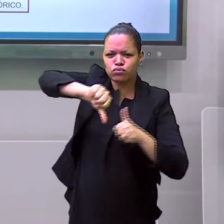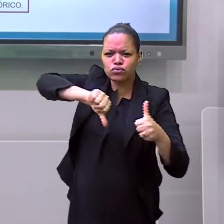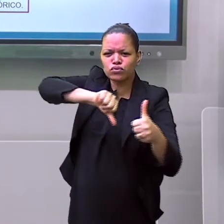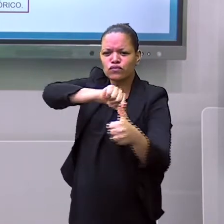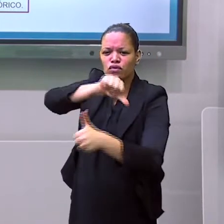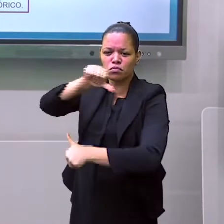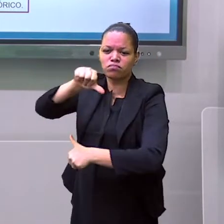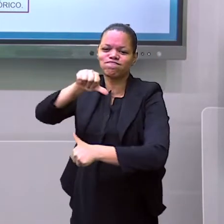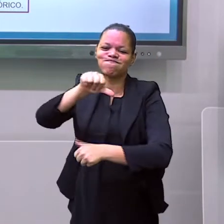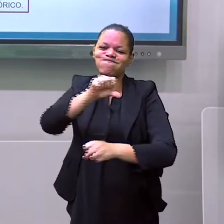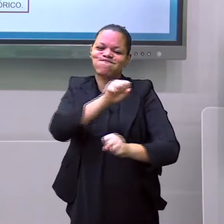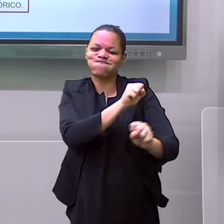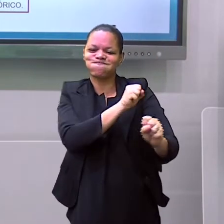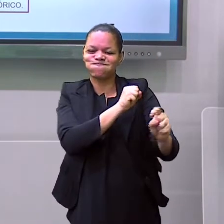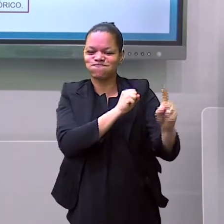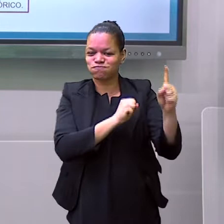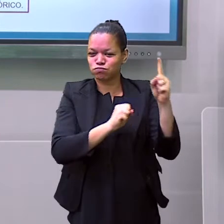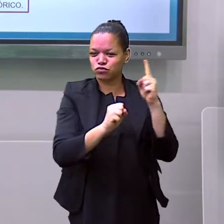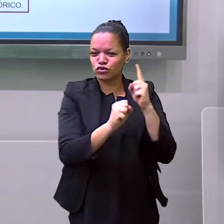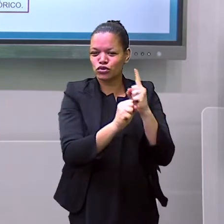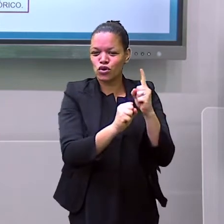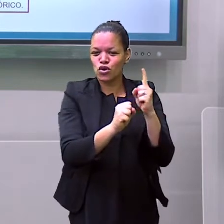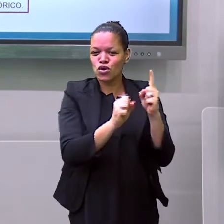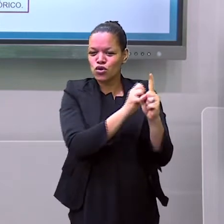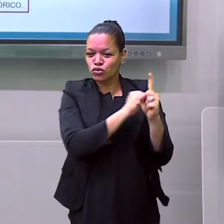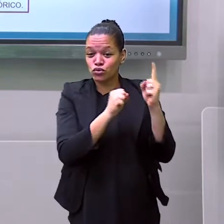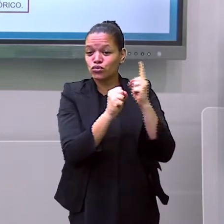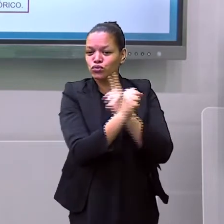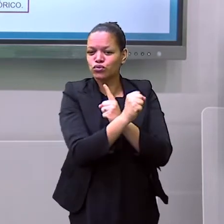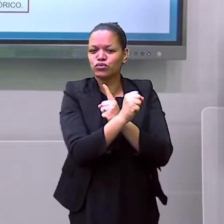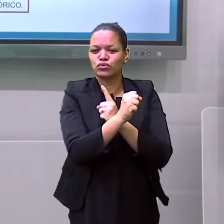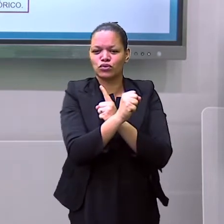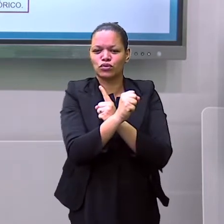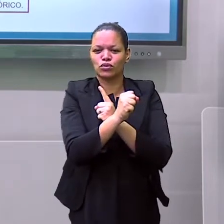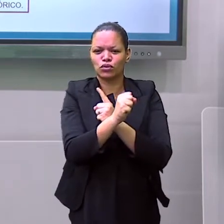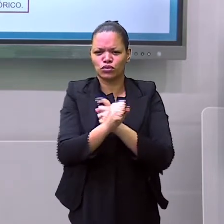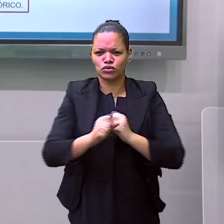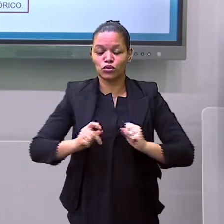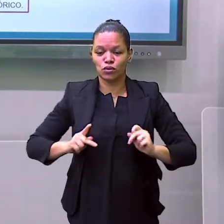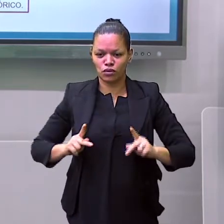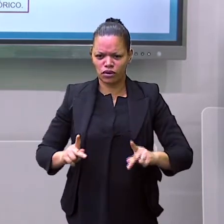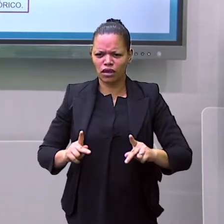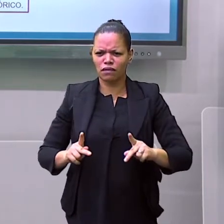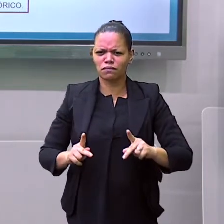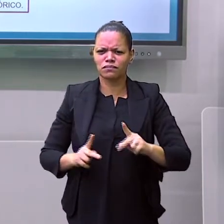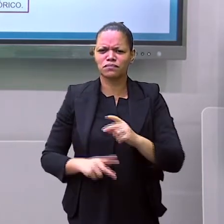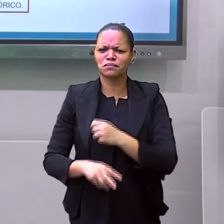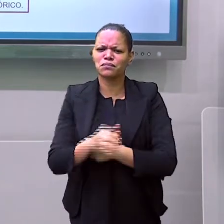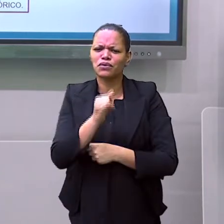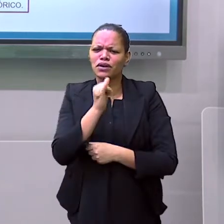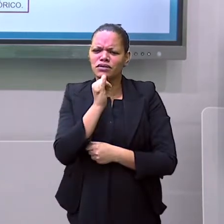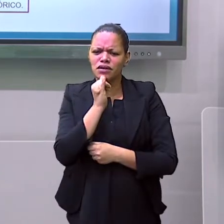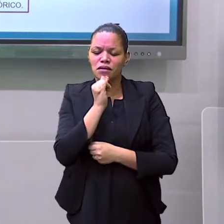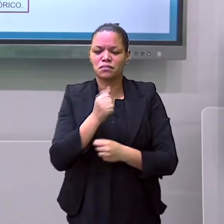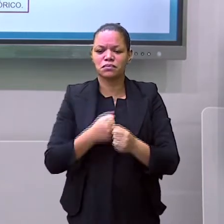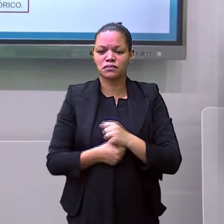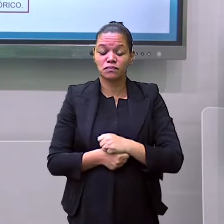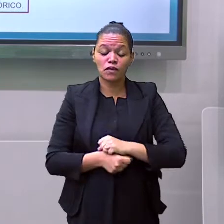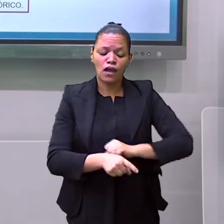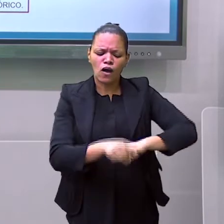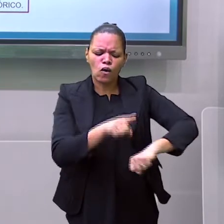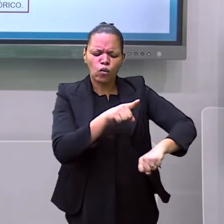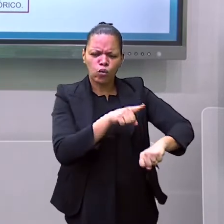os quais eles provocam as mudanças sociais e ao mesmo tempo em que eles são modificados por